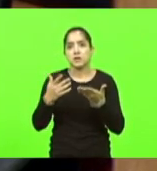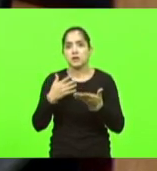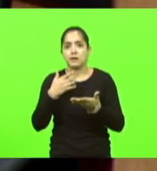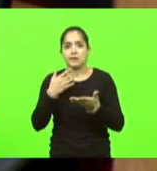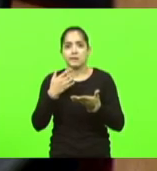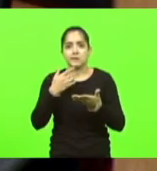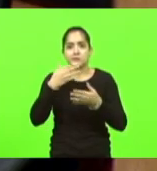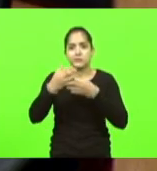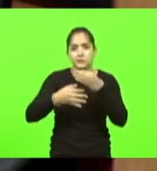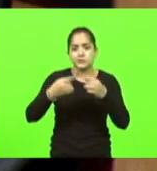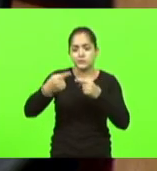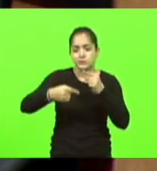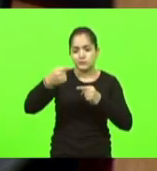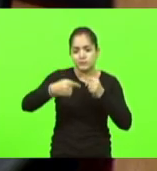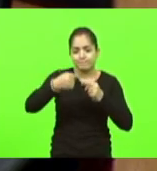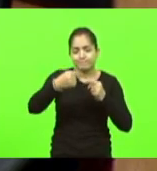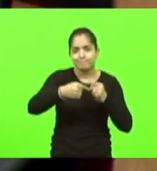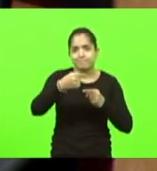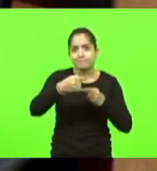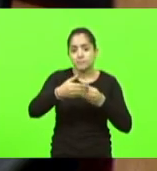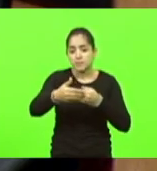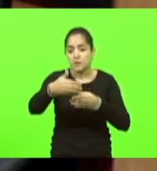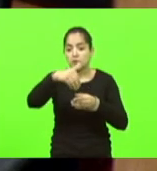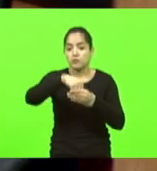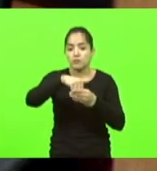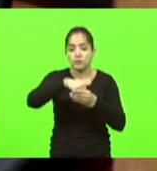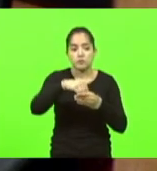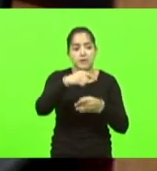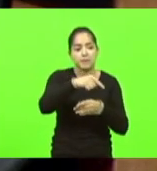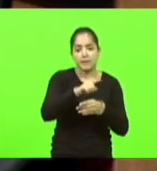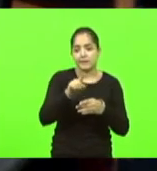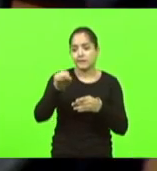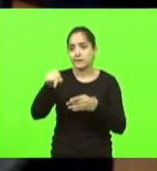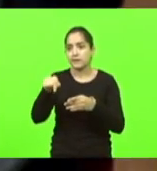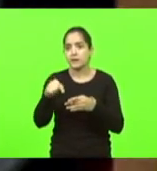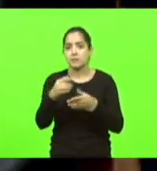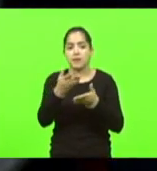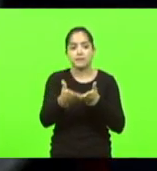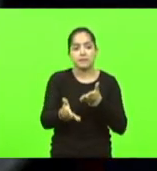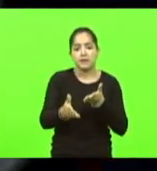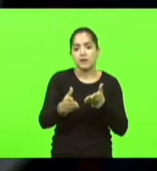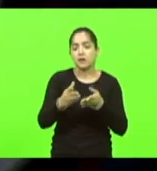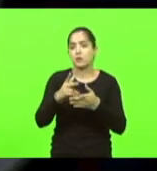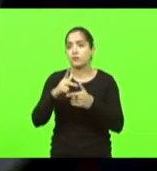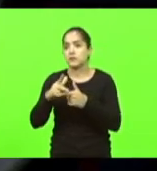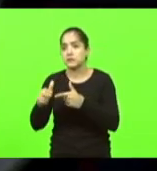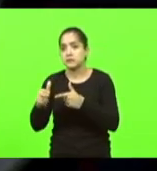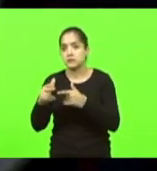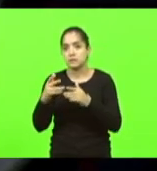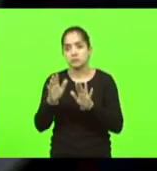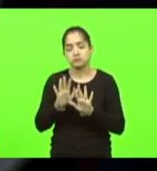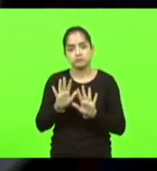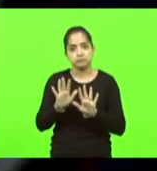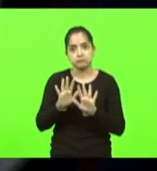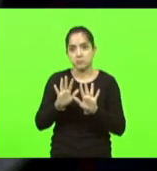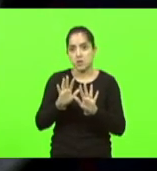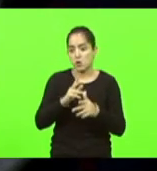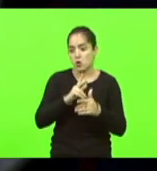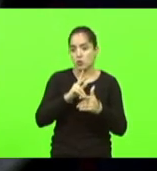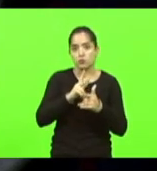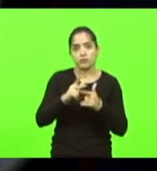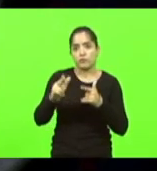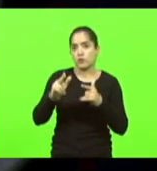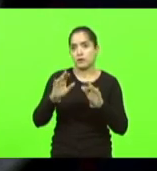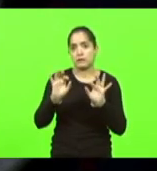discussão que aqueles que vão voltar para cá ou para lá ganharam ou deixaram de ganhar alguma coisa pessoal porque eu não vou ganhar nenhum